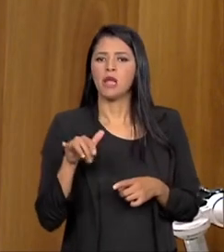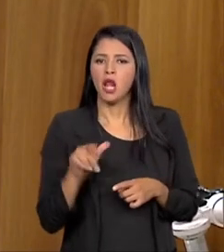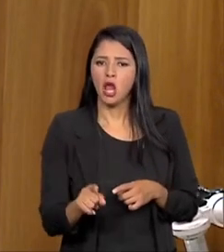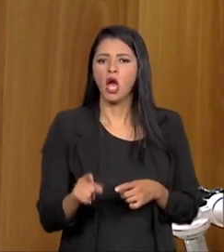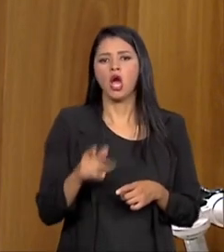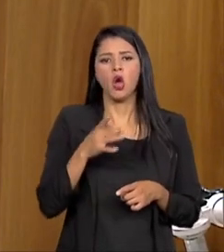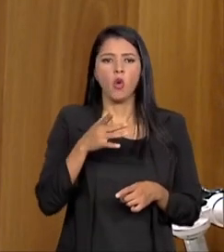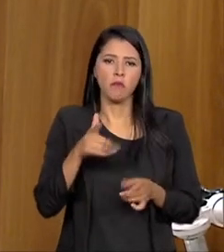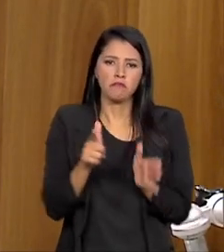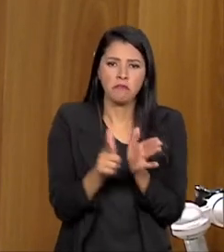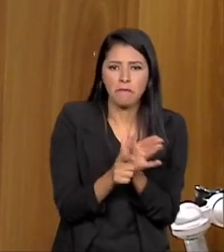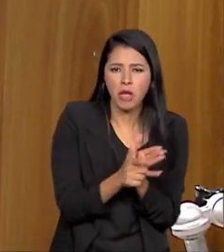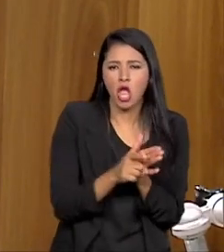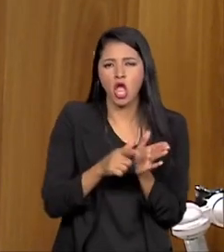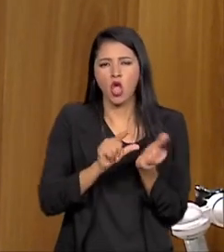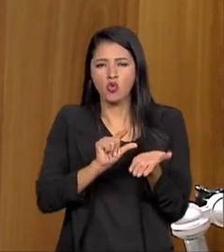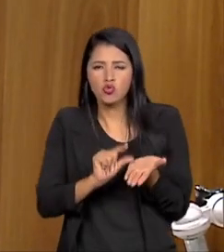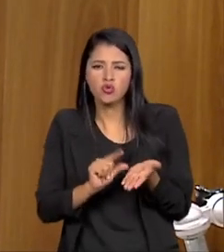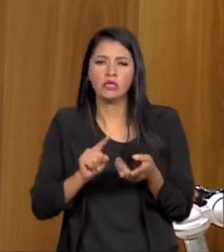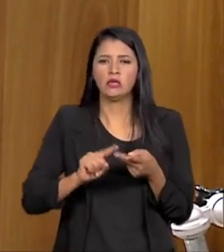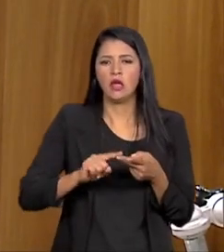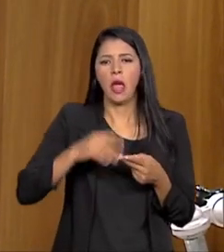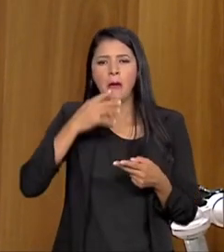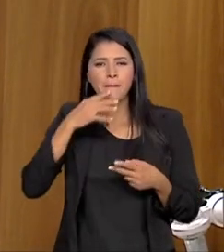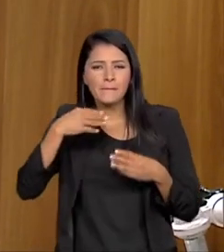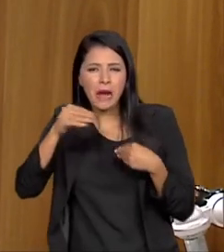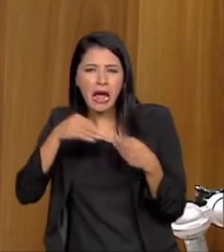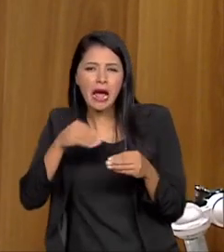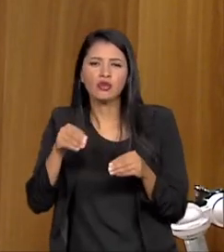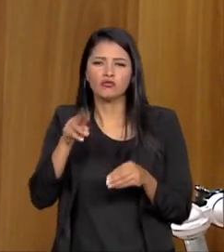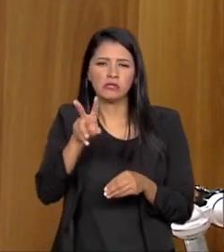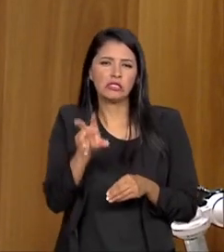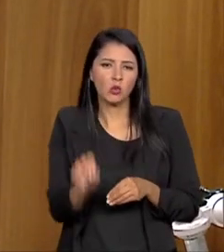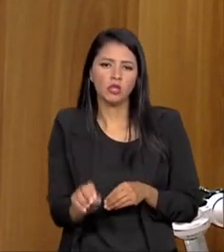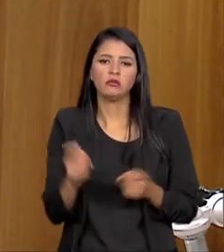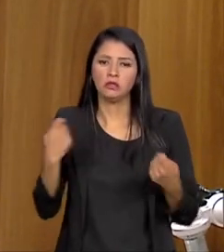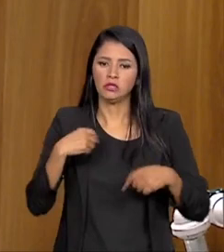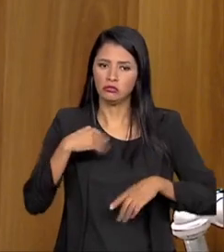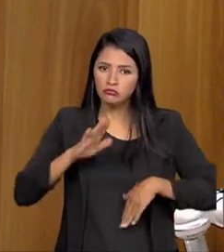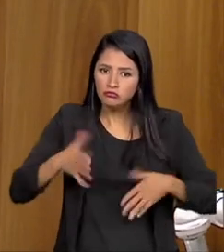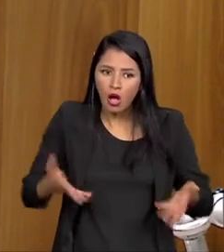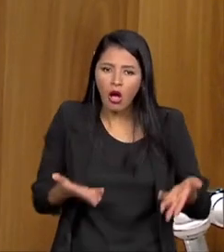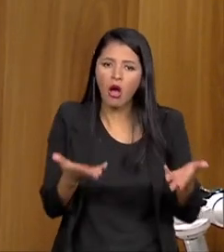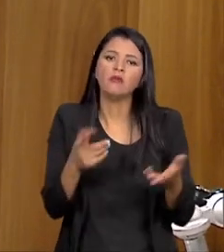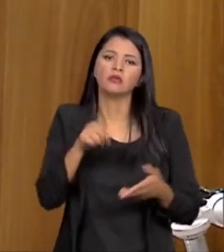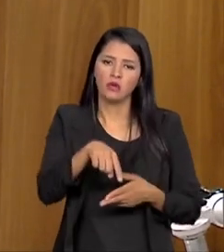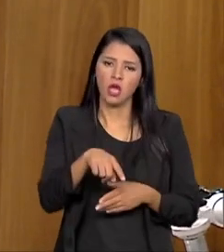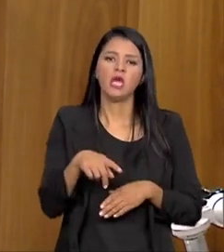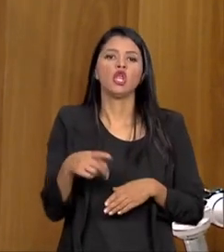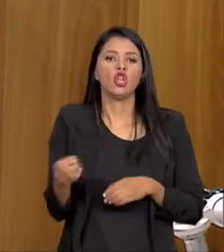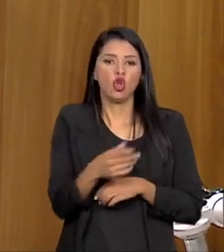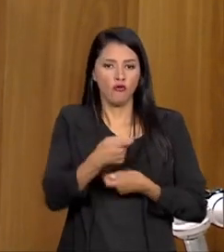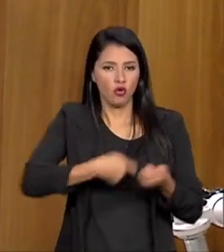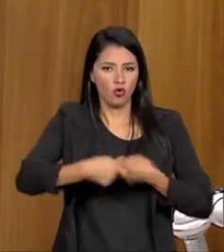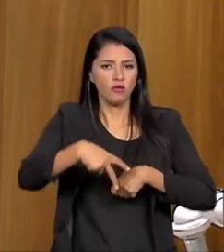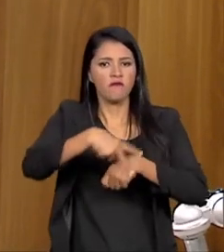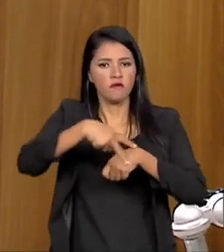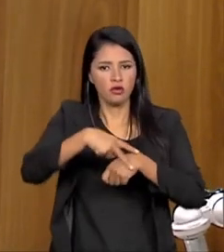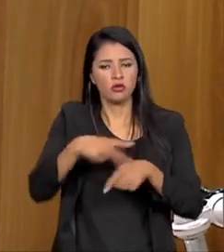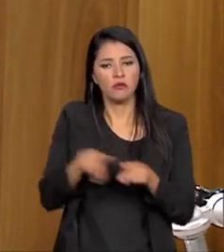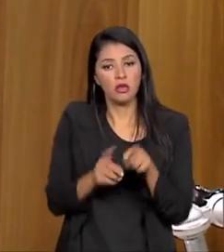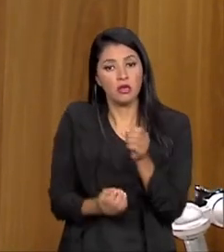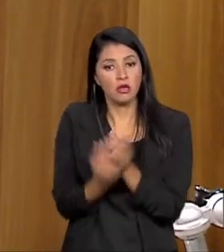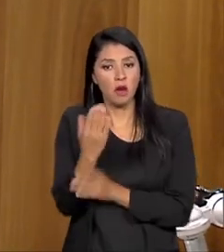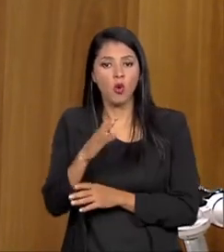plástico eu acho que chega a 50 então nós temos que acelerar essa nova economia verde Além disso Nós criamos o crédito de reciclagem